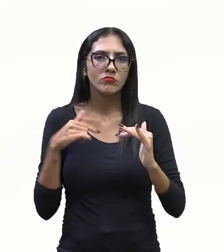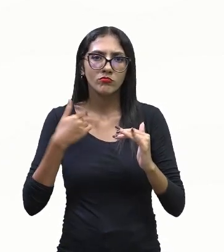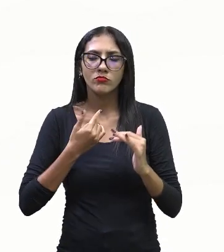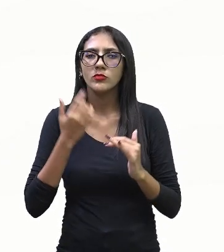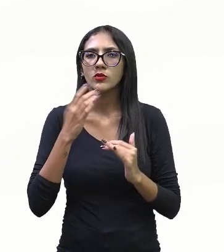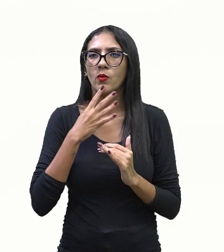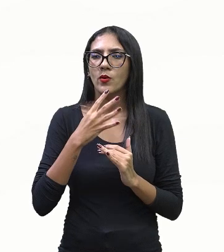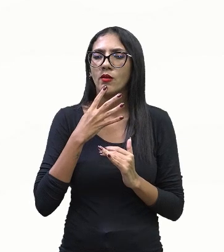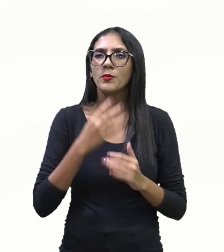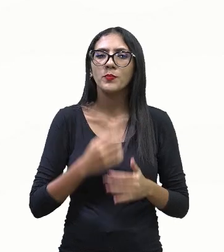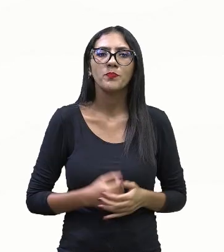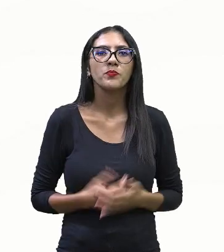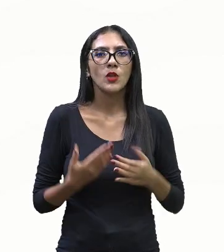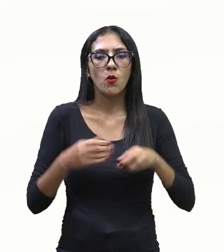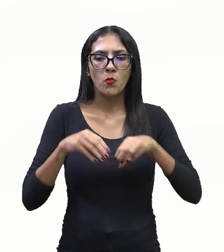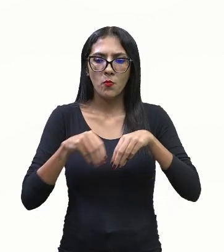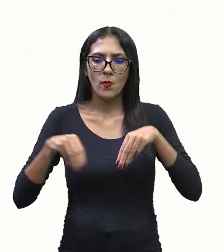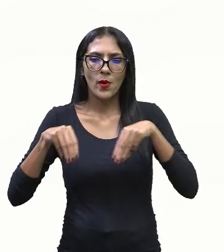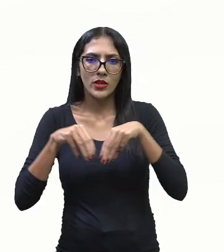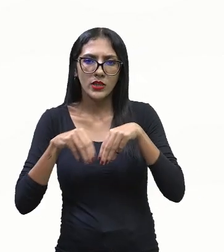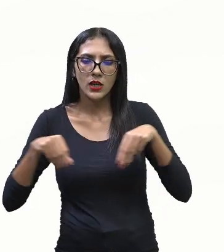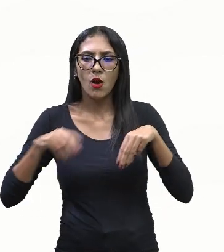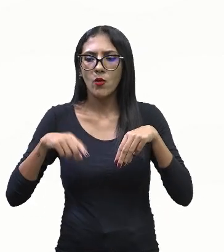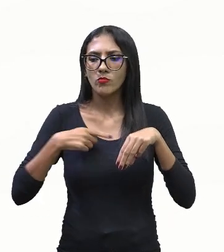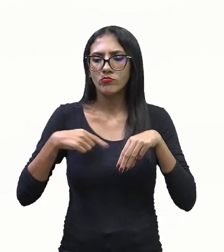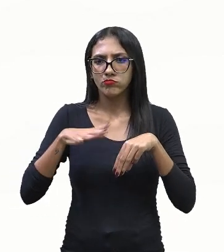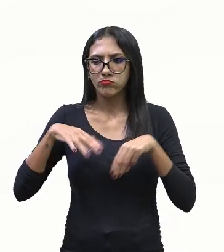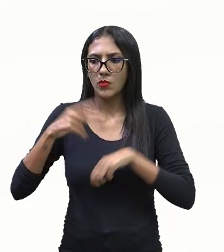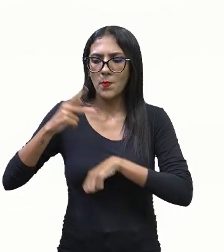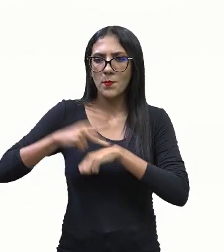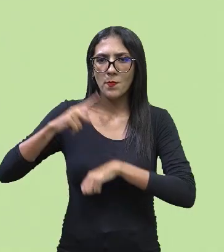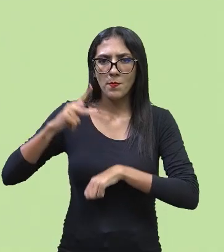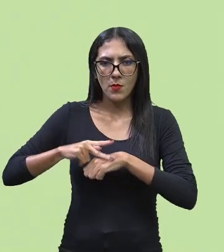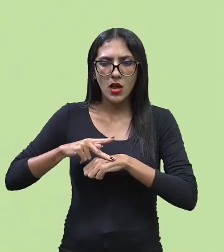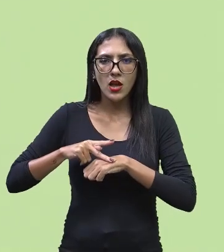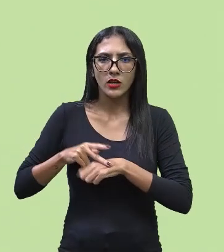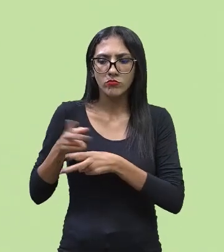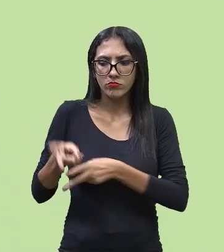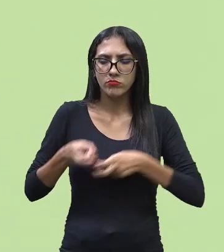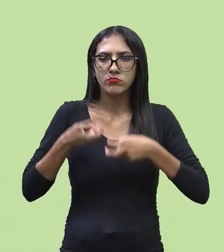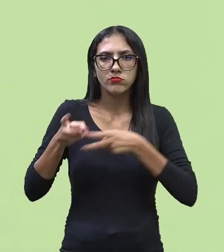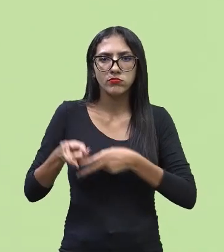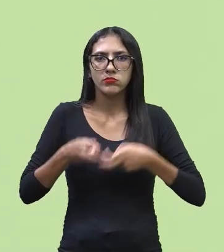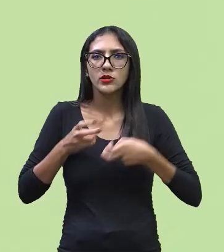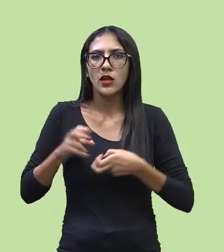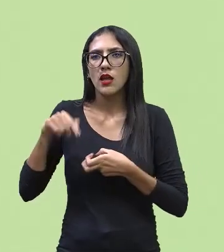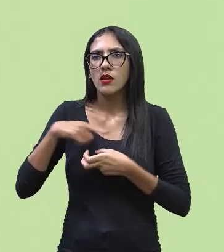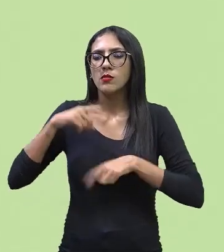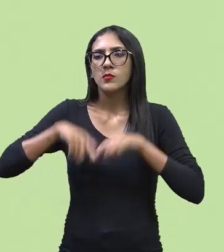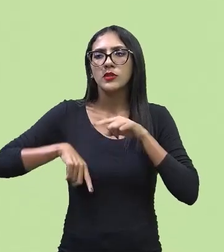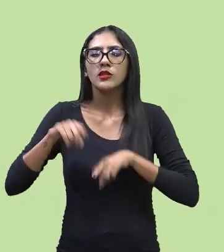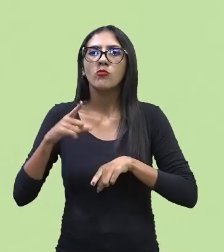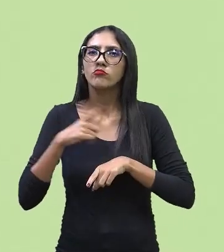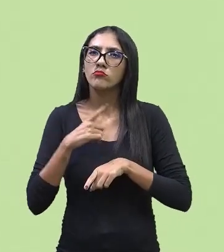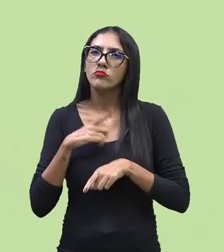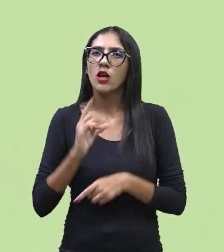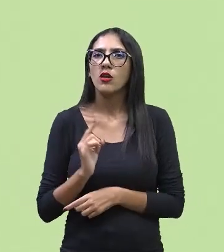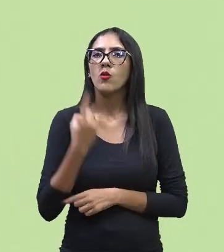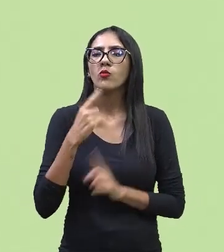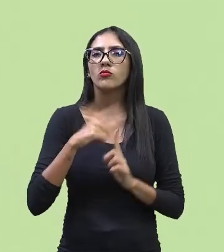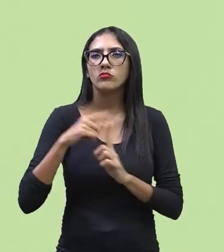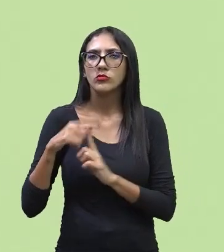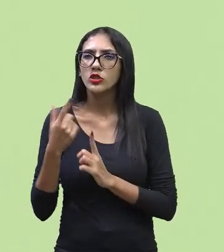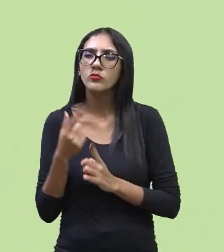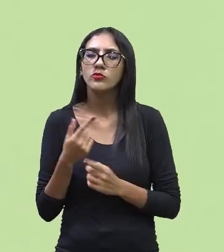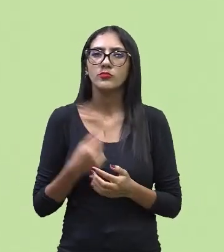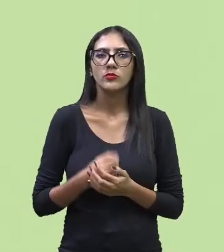o mineral é retirado lá de uma rocha, né? E aquele mineral, ele contém um determinado metal, cobre,